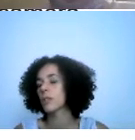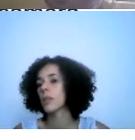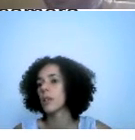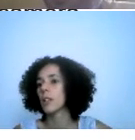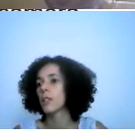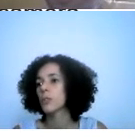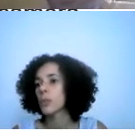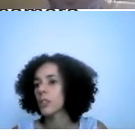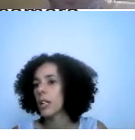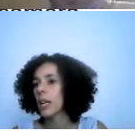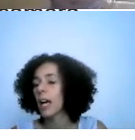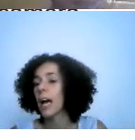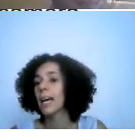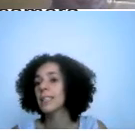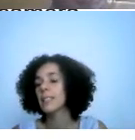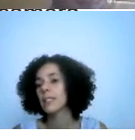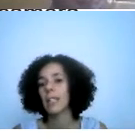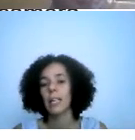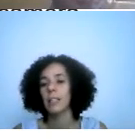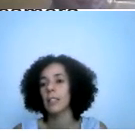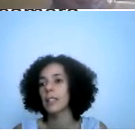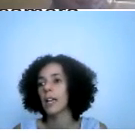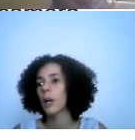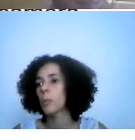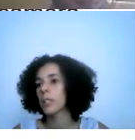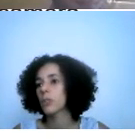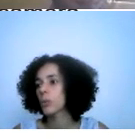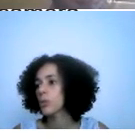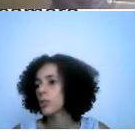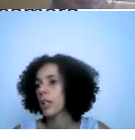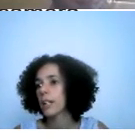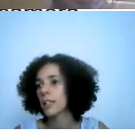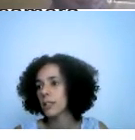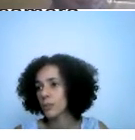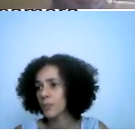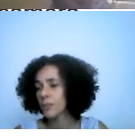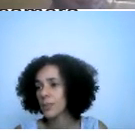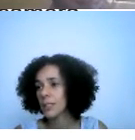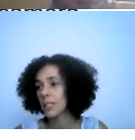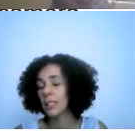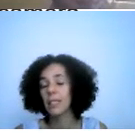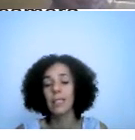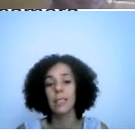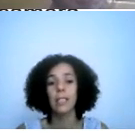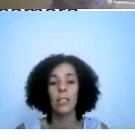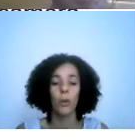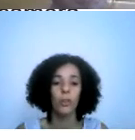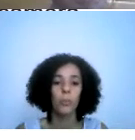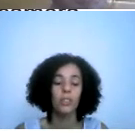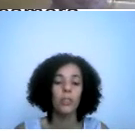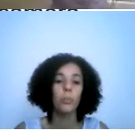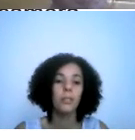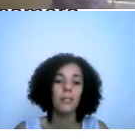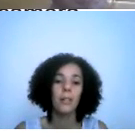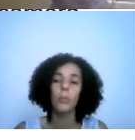exóticas invasoras, né? Ainda se tem, né, recomendações técnicas e de diagnóstico,